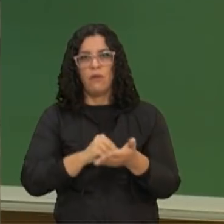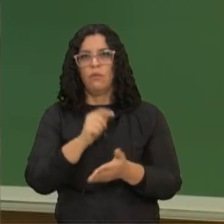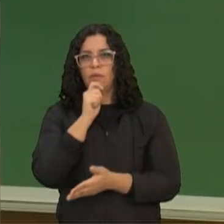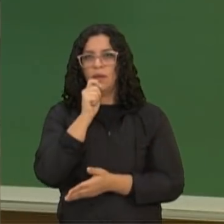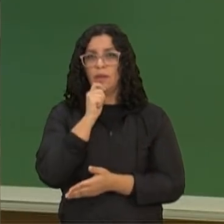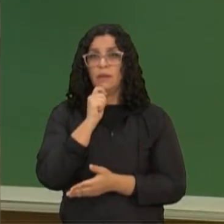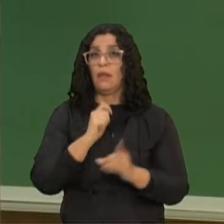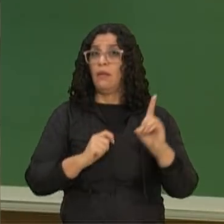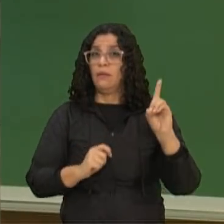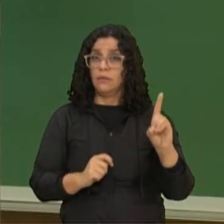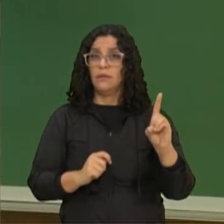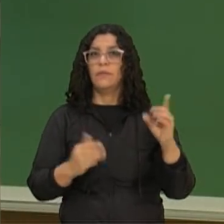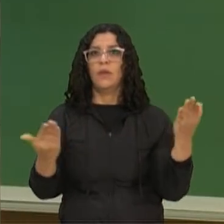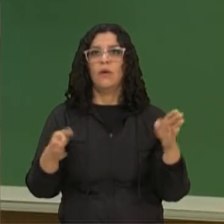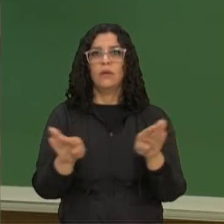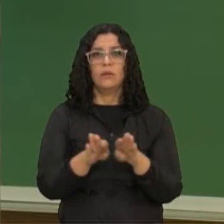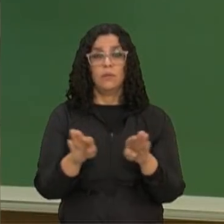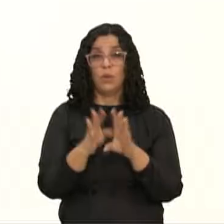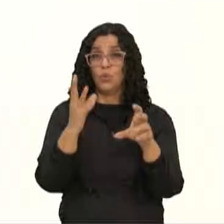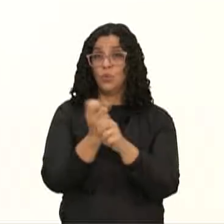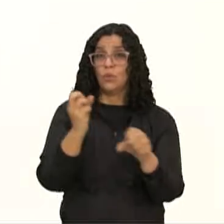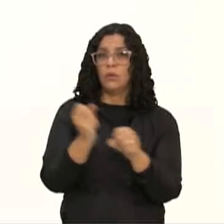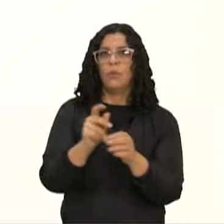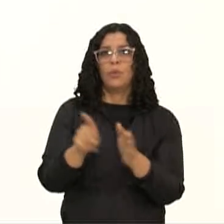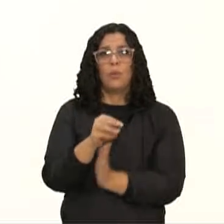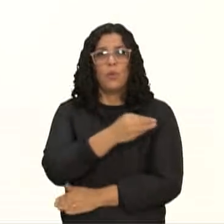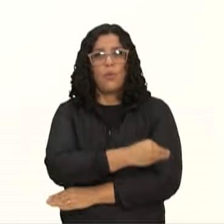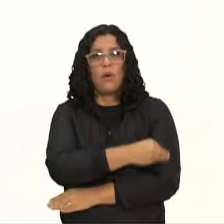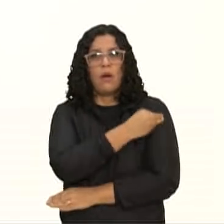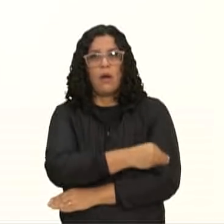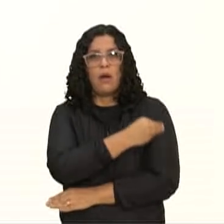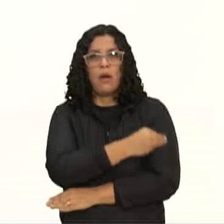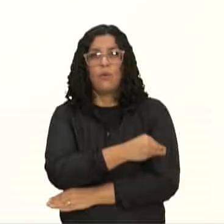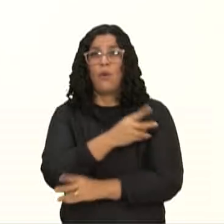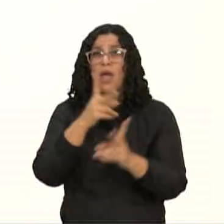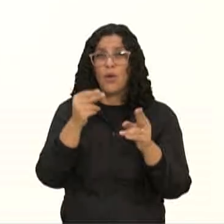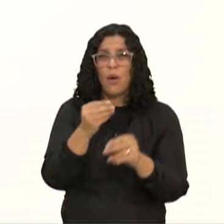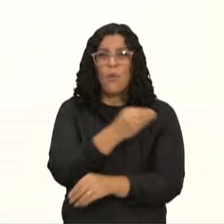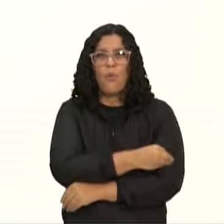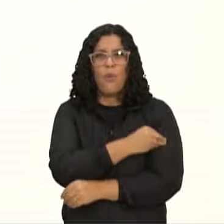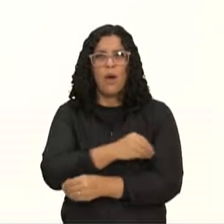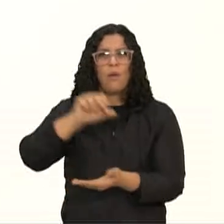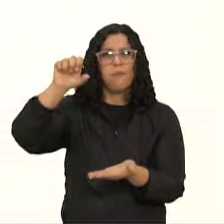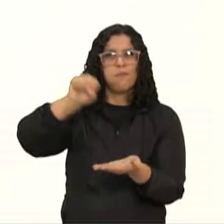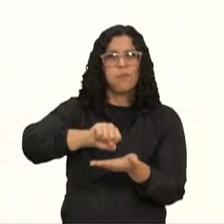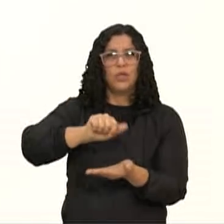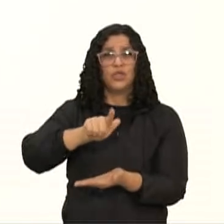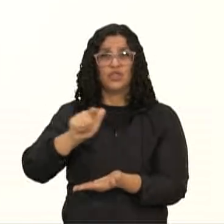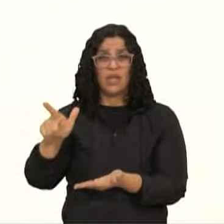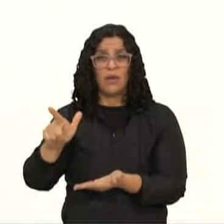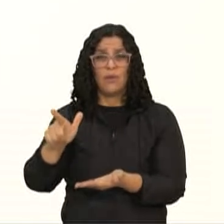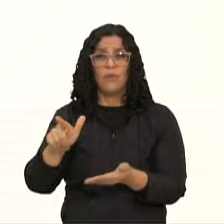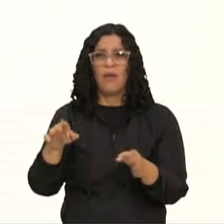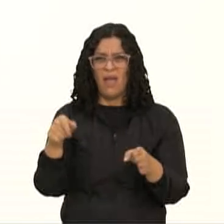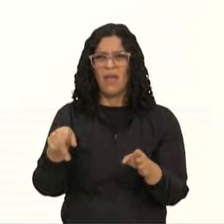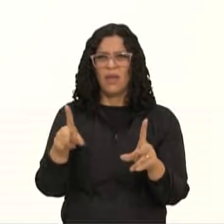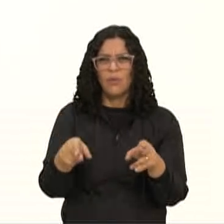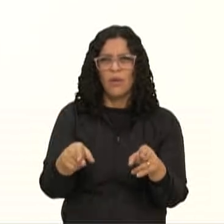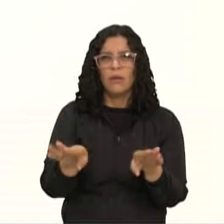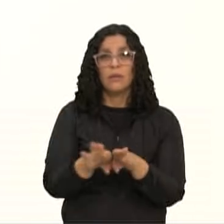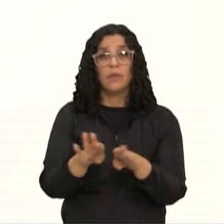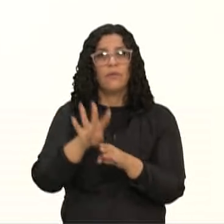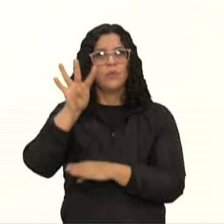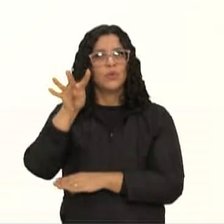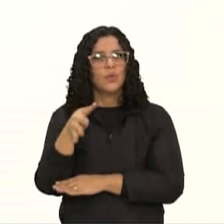ali. Na letra D, o índice de refração do álcool é igual ao do álcool gel? E aqui vamos um detalhe. Comparando com os dados que